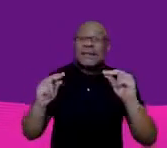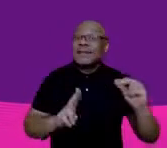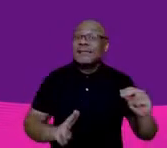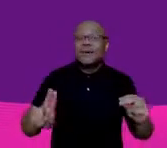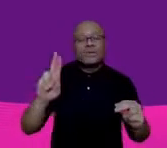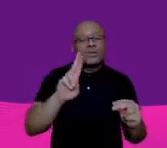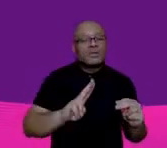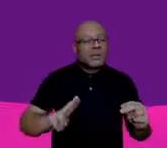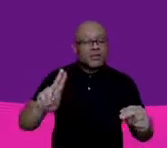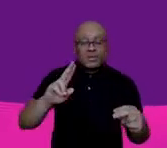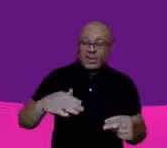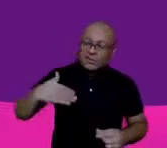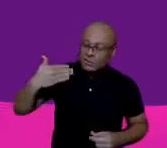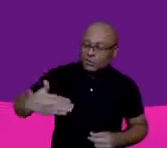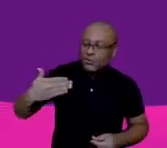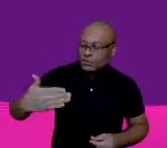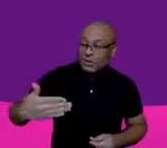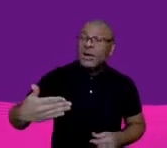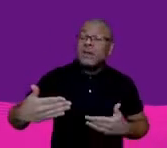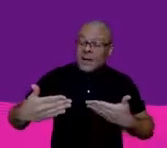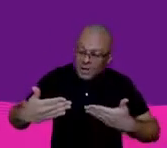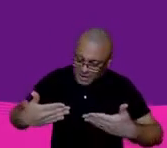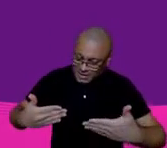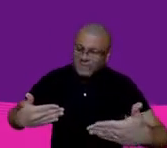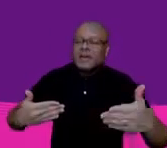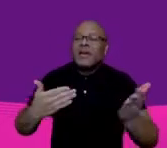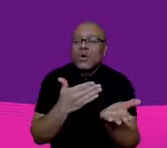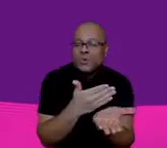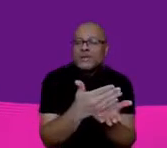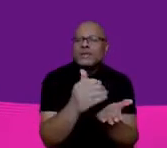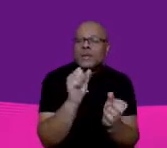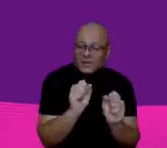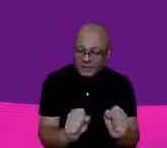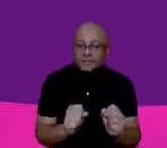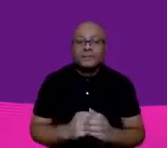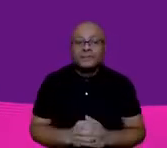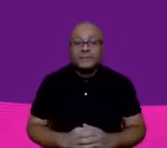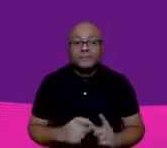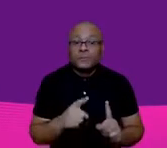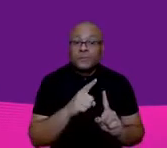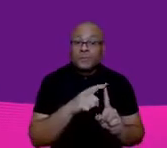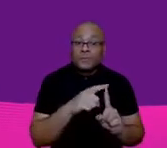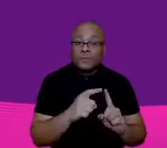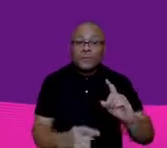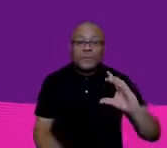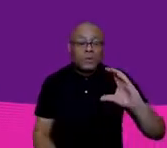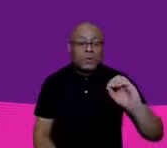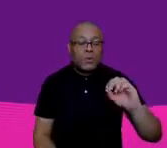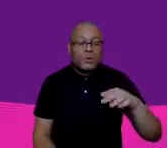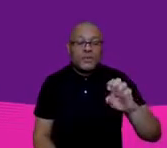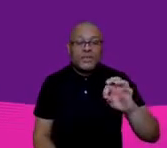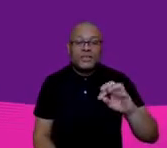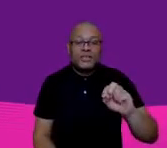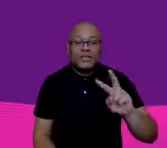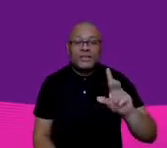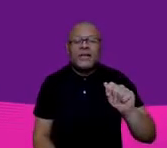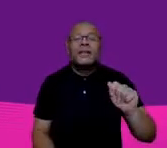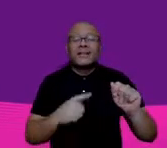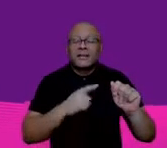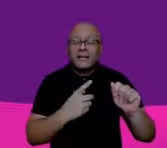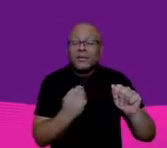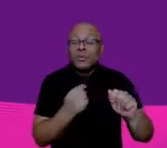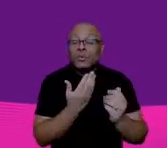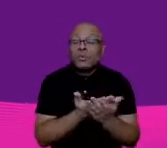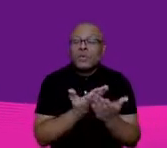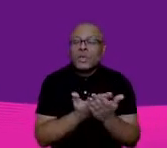que a chance é grande de a gente aplicar. Então, gente, começando com conectividade, isso a gente tem feito bastante trabalho com isso. Hoje a gente